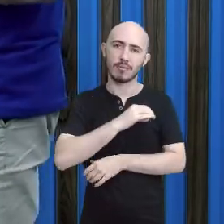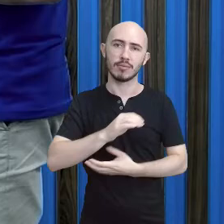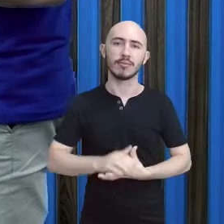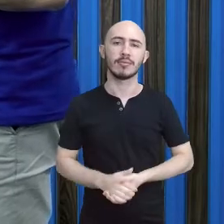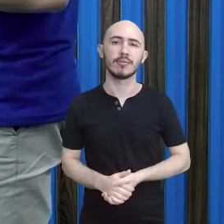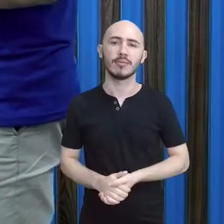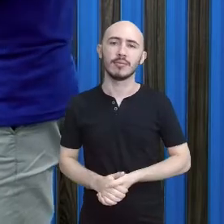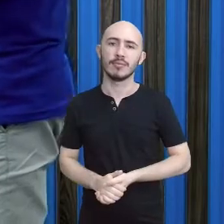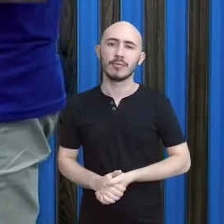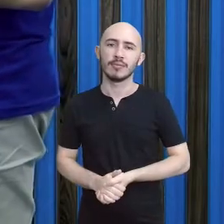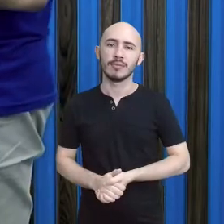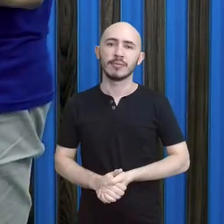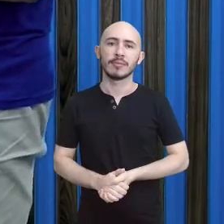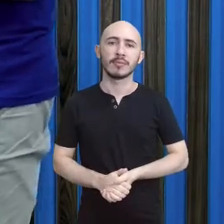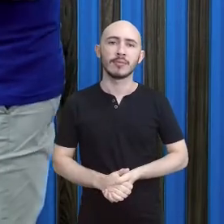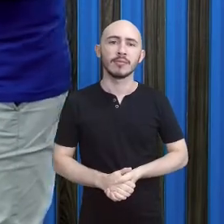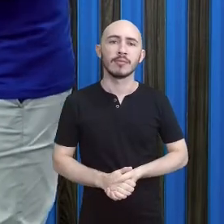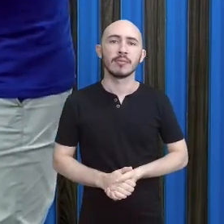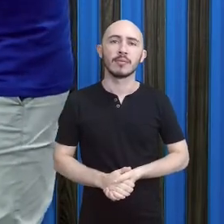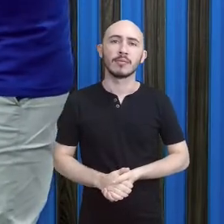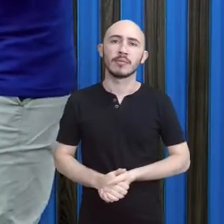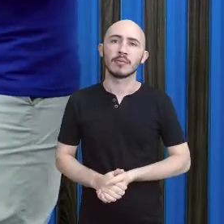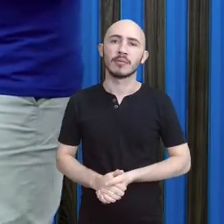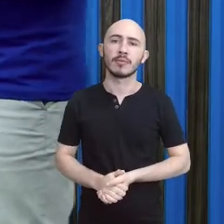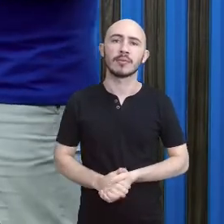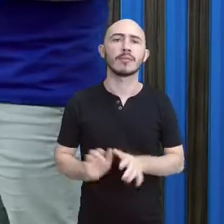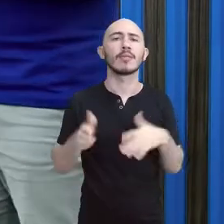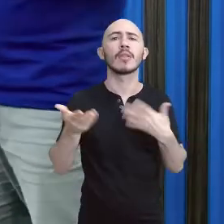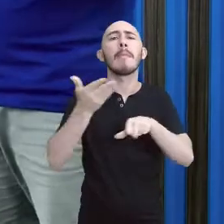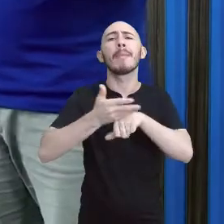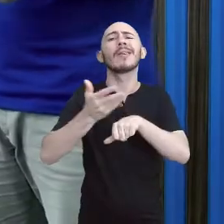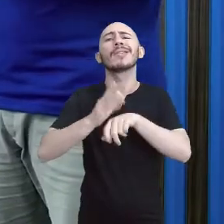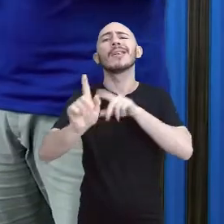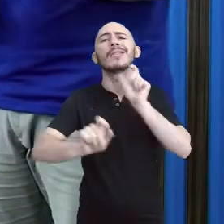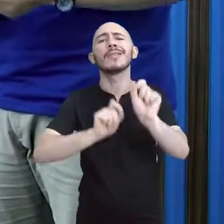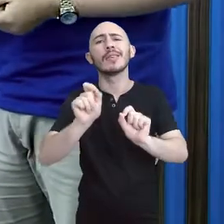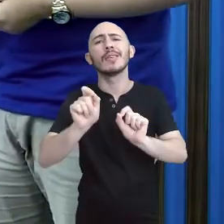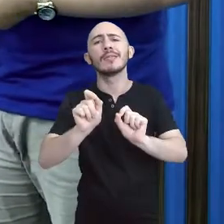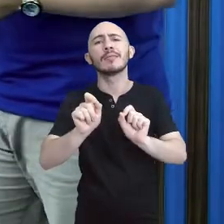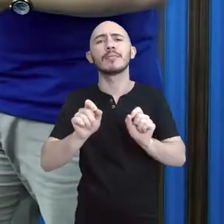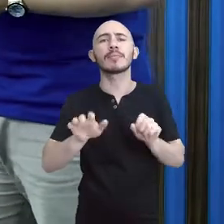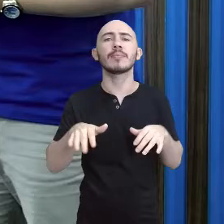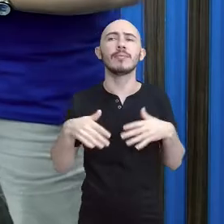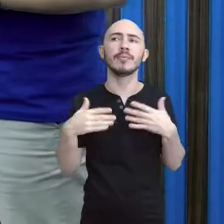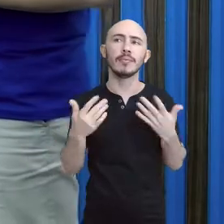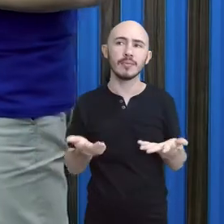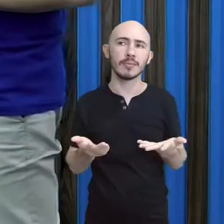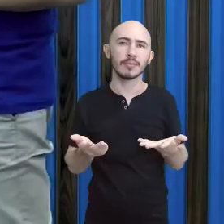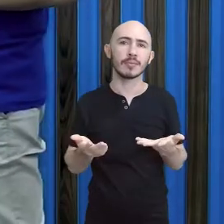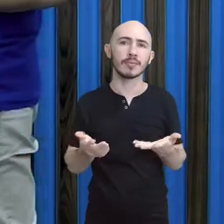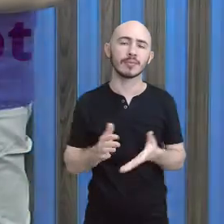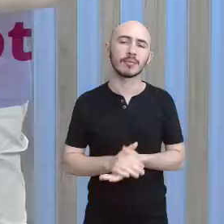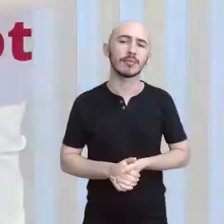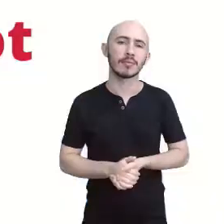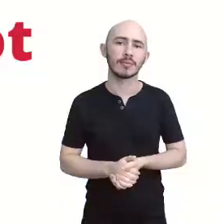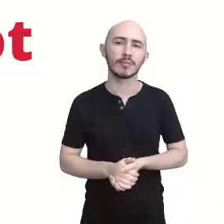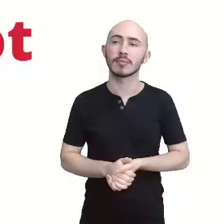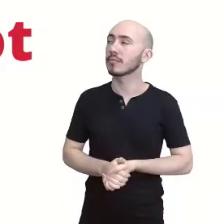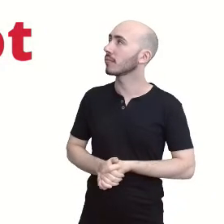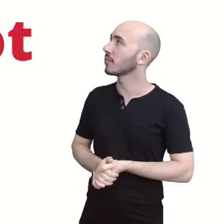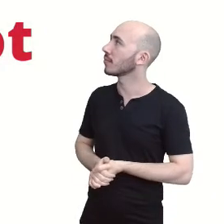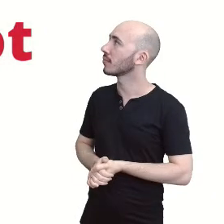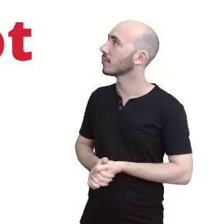bom? Então, ó, no caso do que é que ela está praticando, né? Quem pratica alguma coisa. Is she practicing